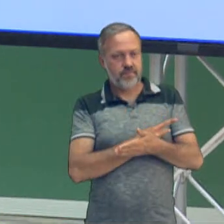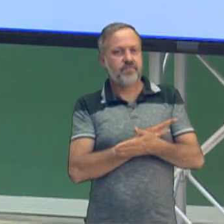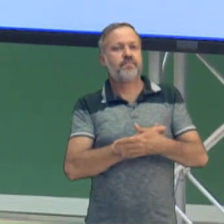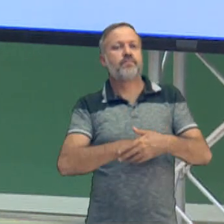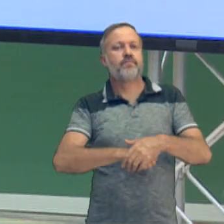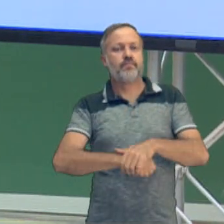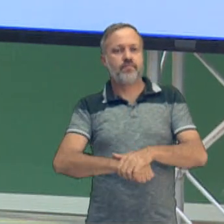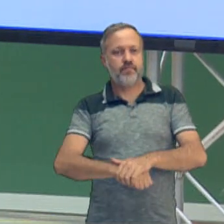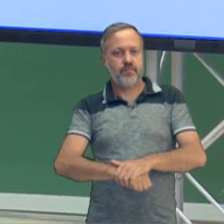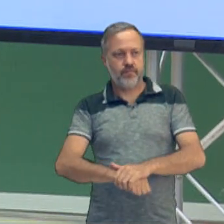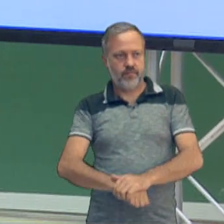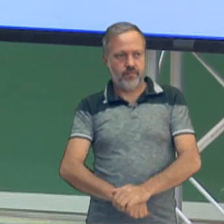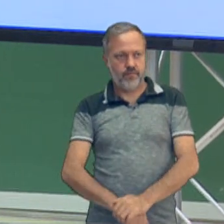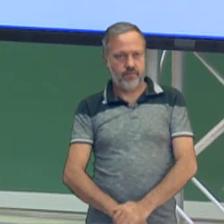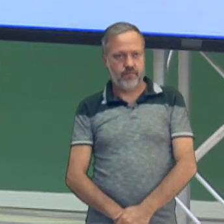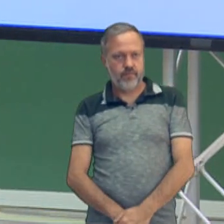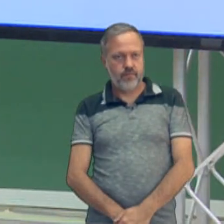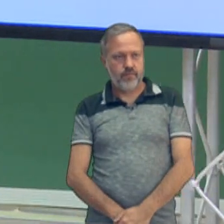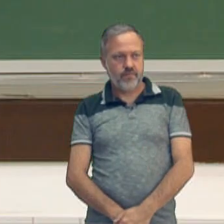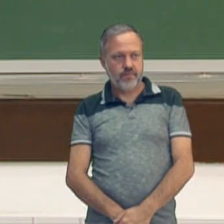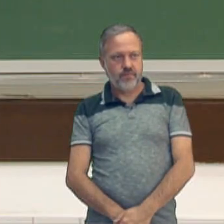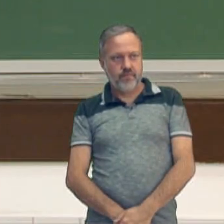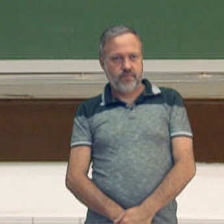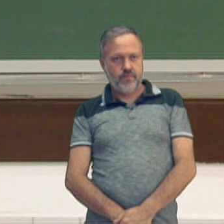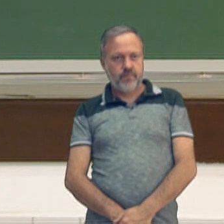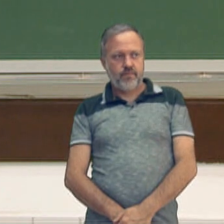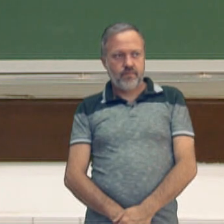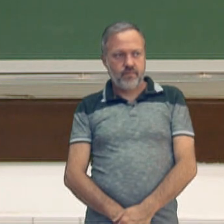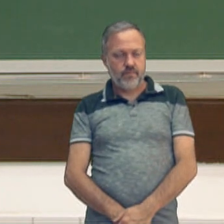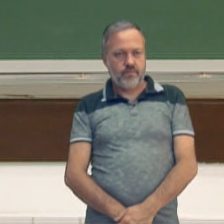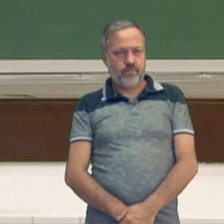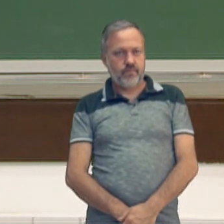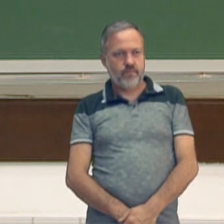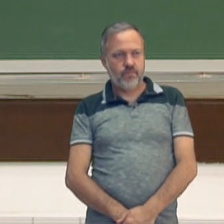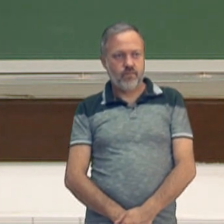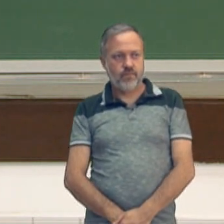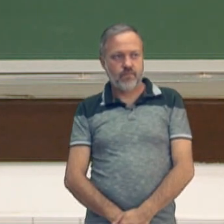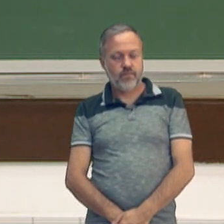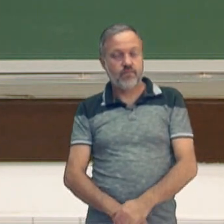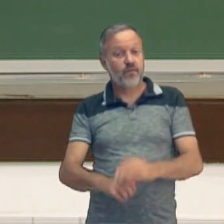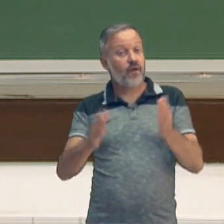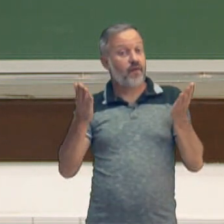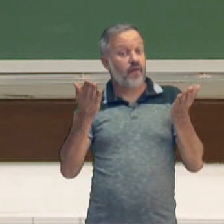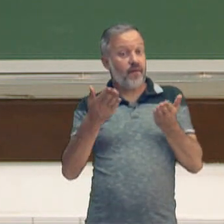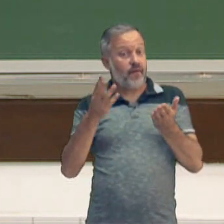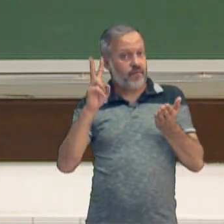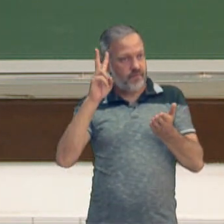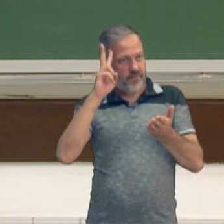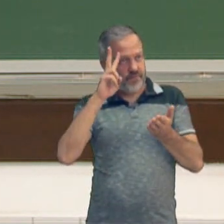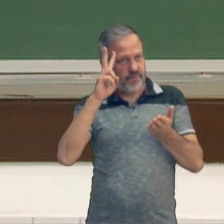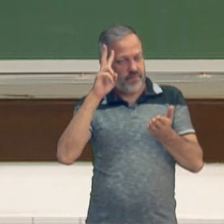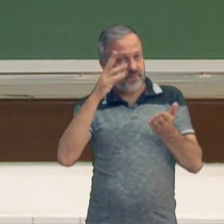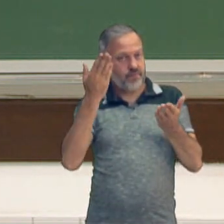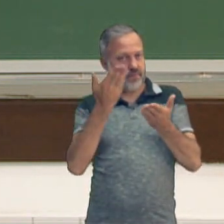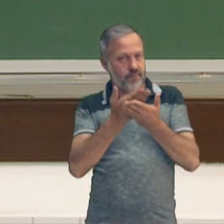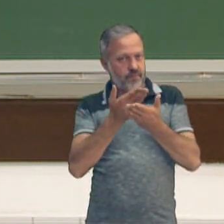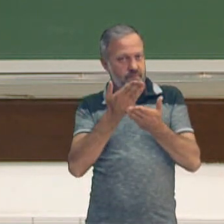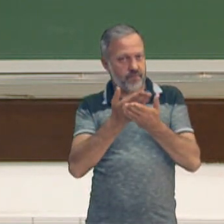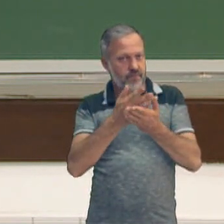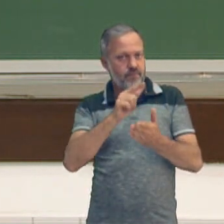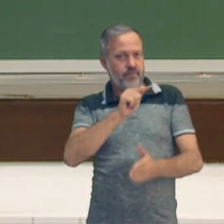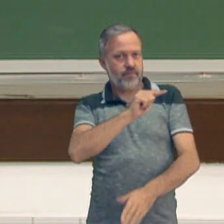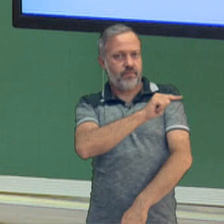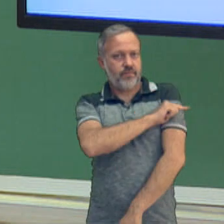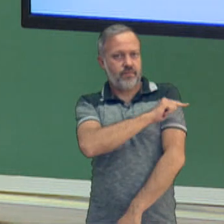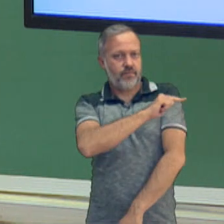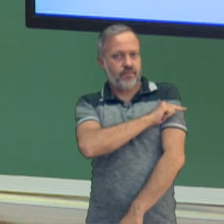ciclos de 12 anos do calendário chinês. Muito bem, retomando aqui nossa aula para o 7º